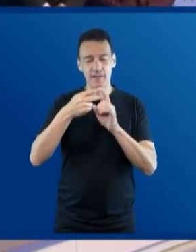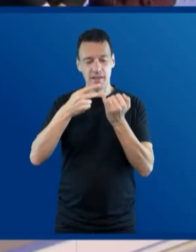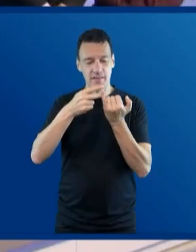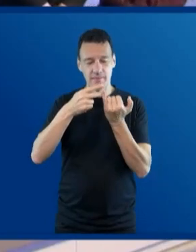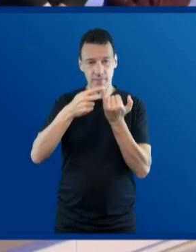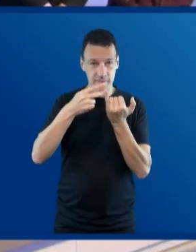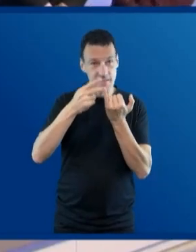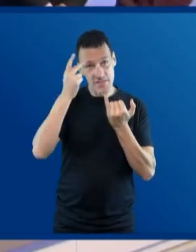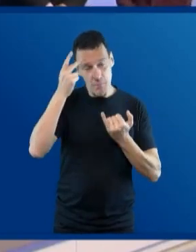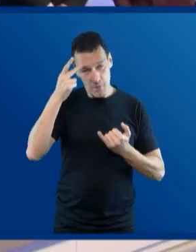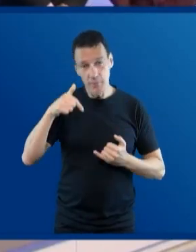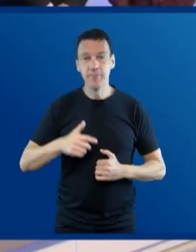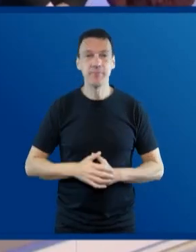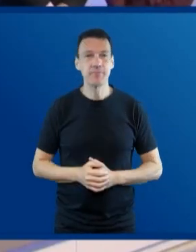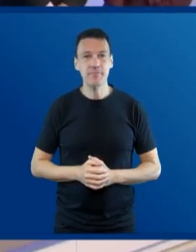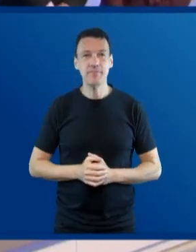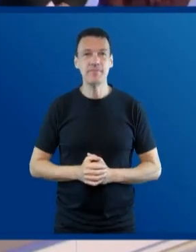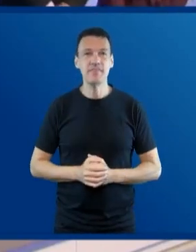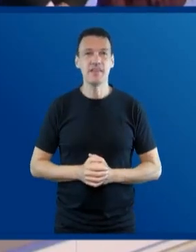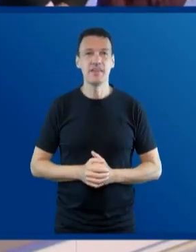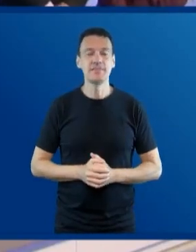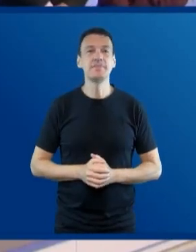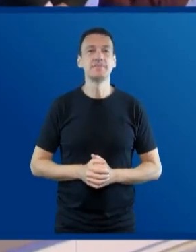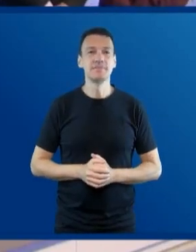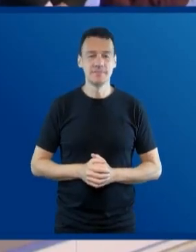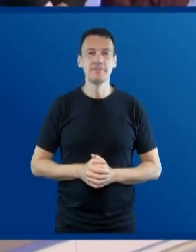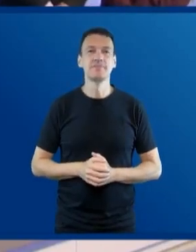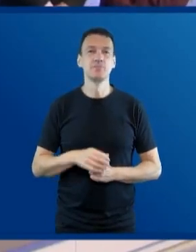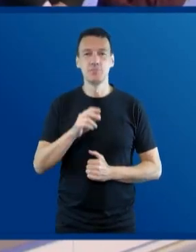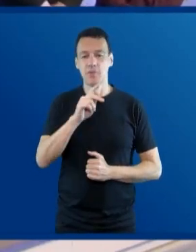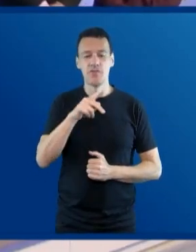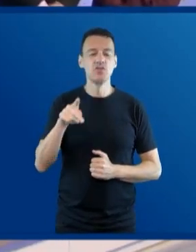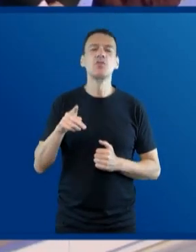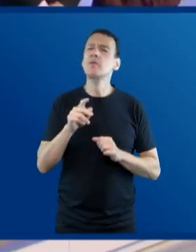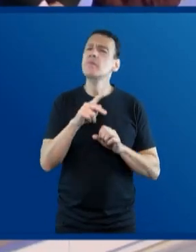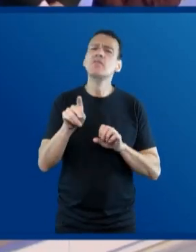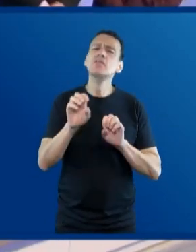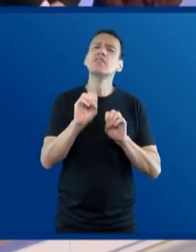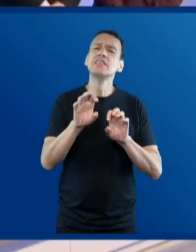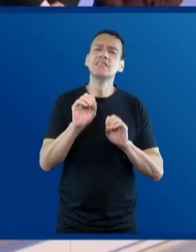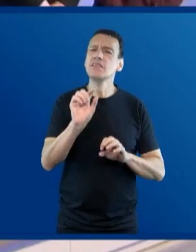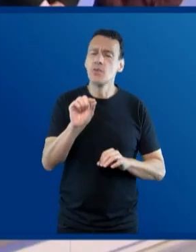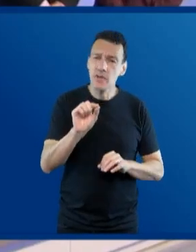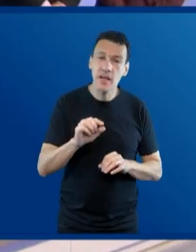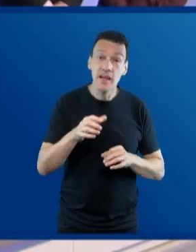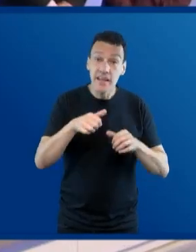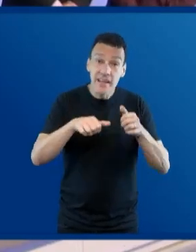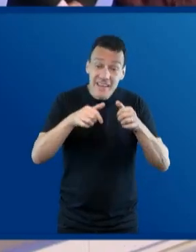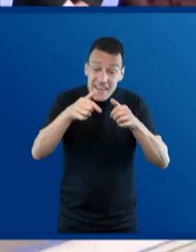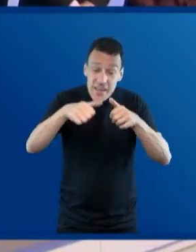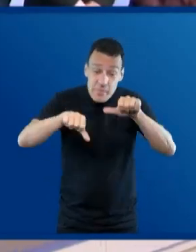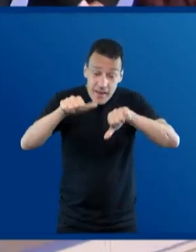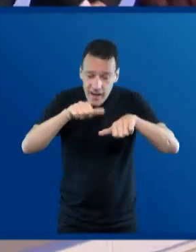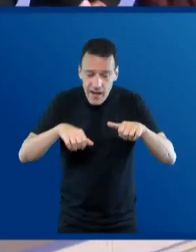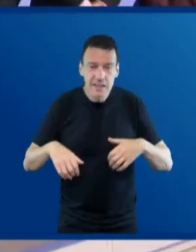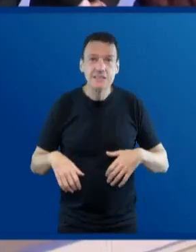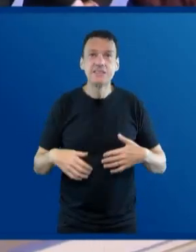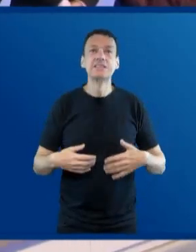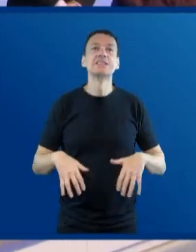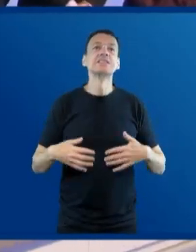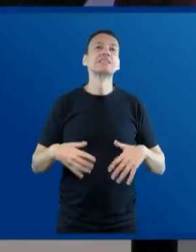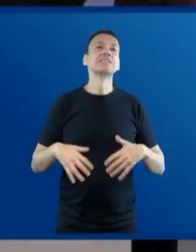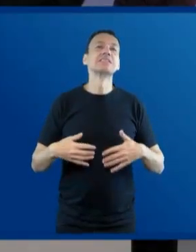Vem, tá, cadê o professor? Boa, professor. Professor de quê, professor William? Química? Nossa senhora, hoje nós estamos